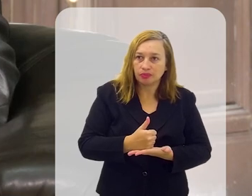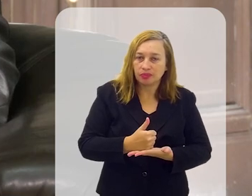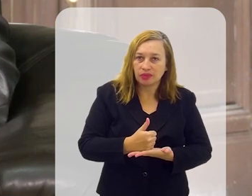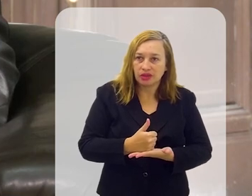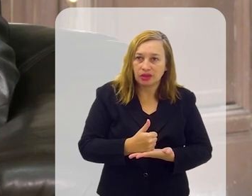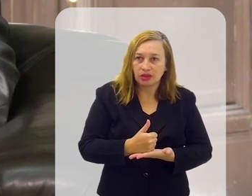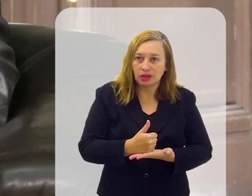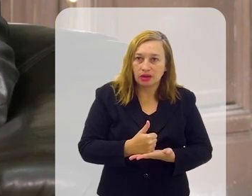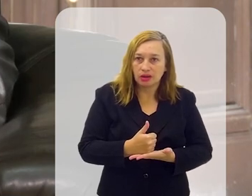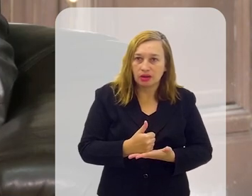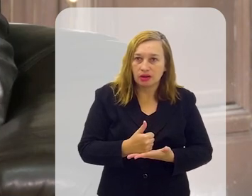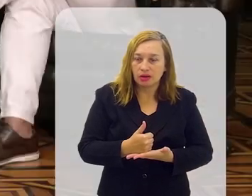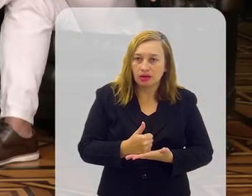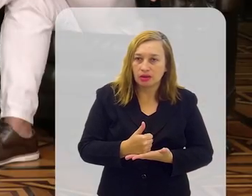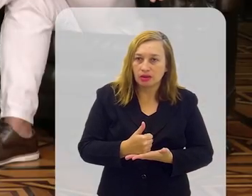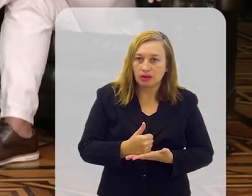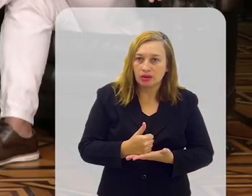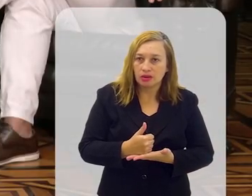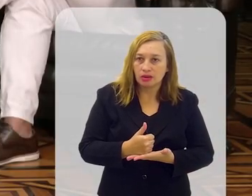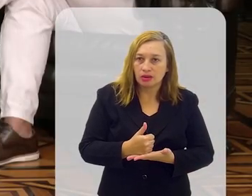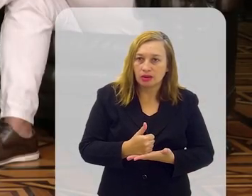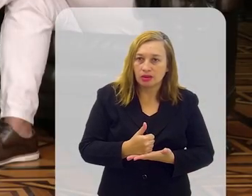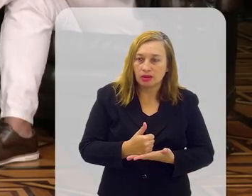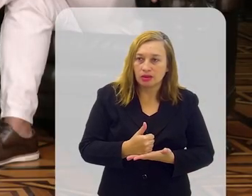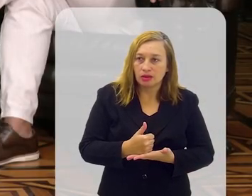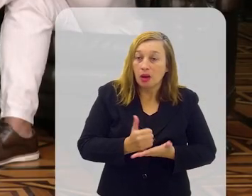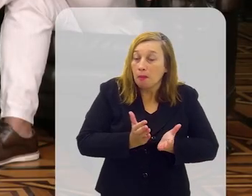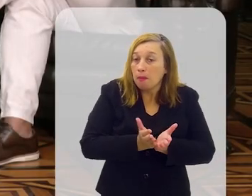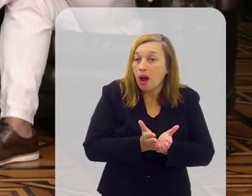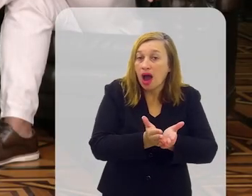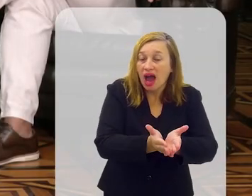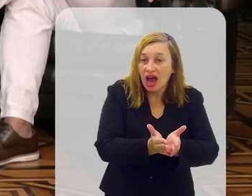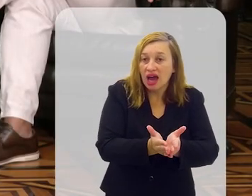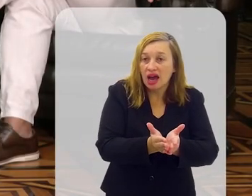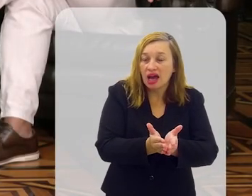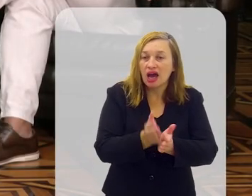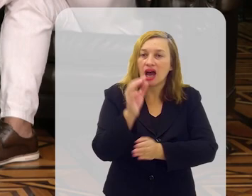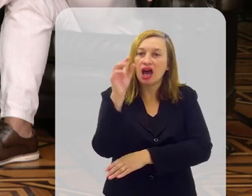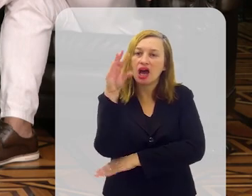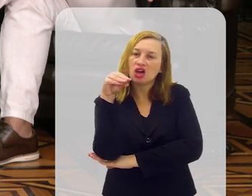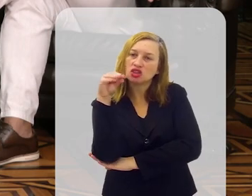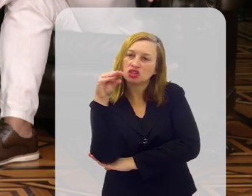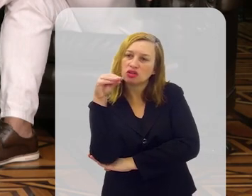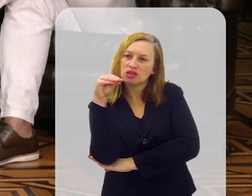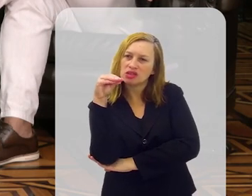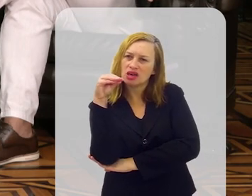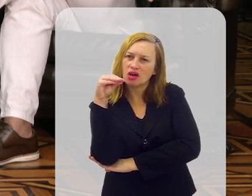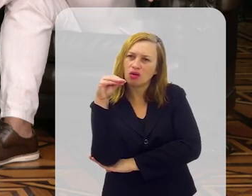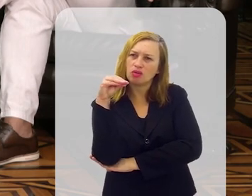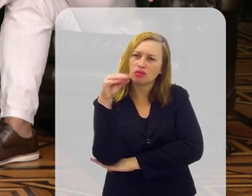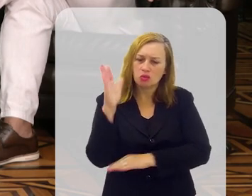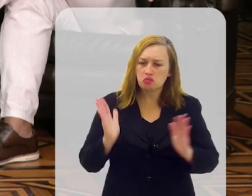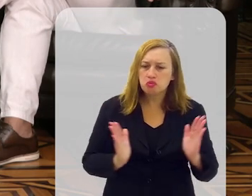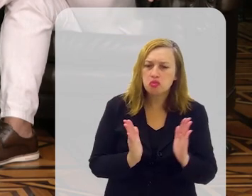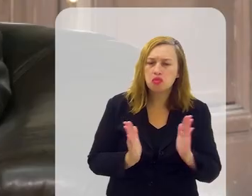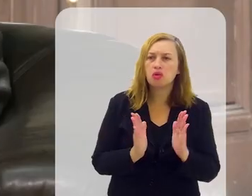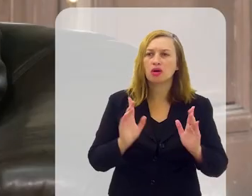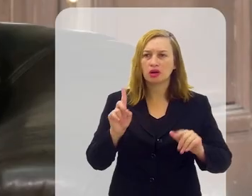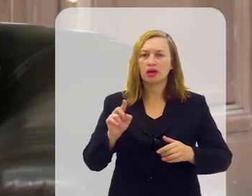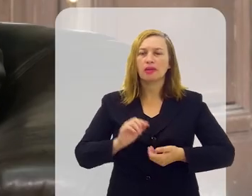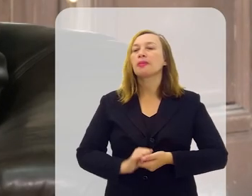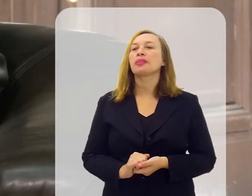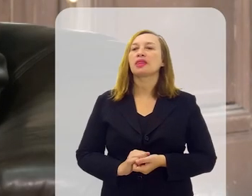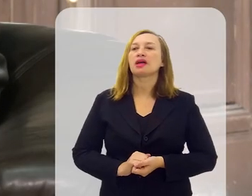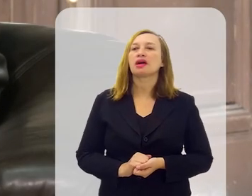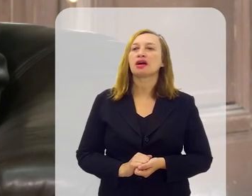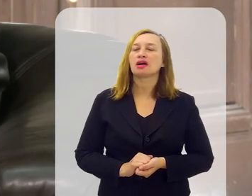dinossauros. Dinossauros? Meu Pequenos Deus. Dinossauros, assim, né? Então, eles têm lá as réplicas dos animais, né? Uma coisa